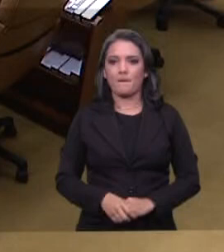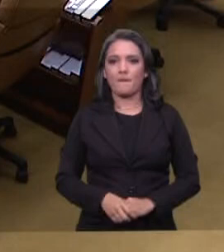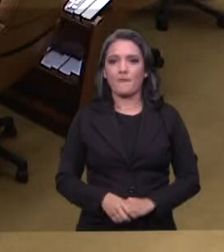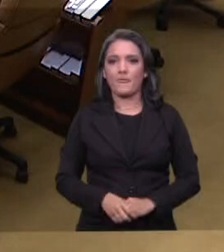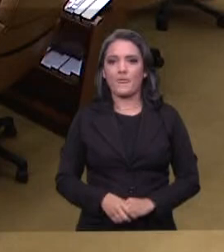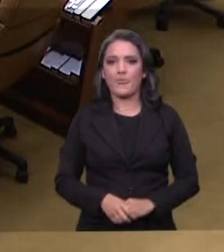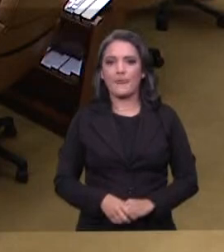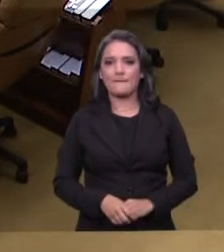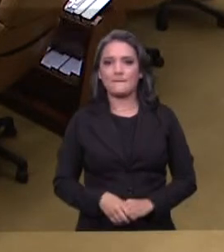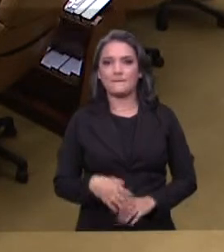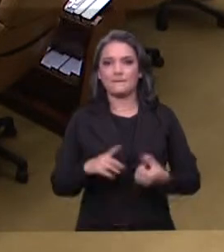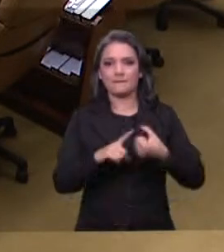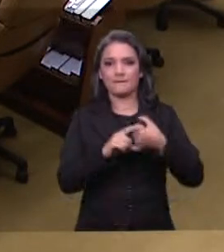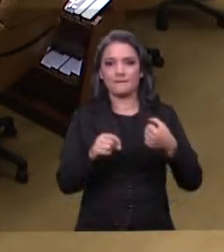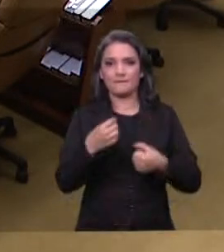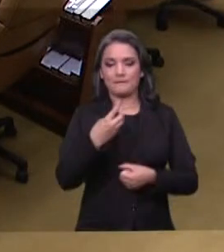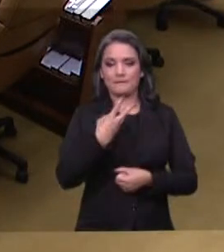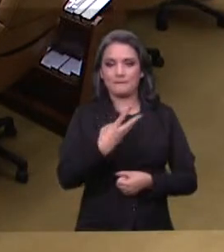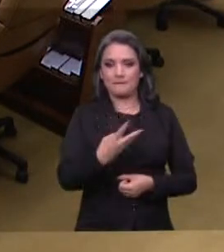Parágrafo 2º.